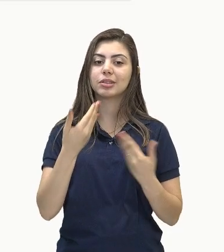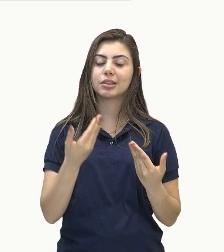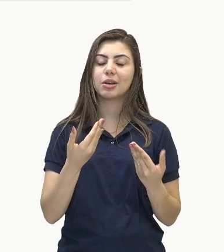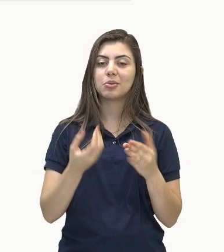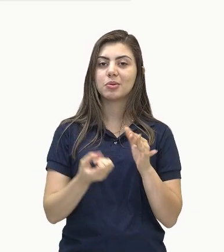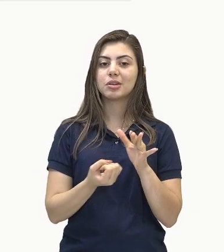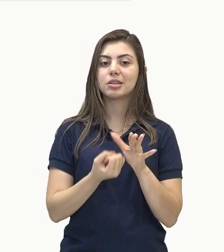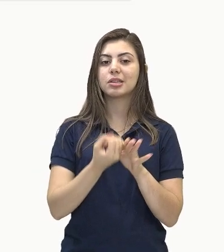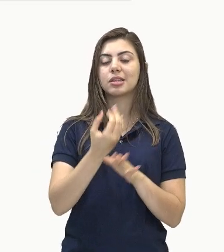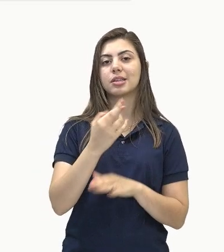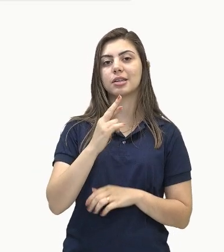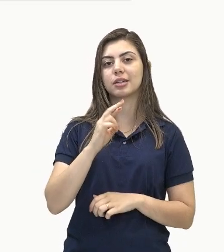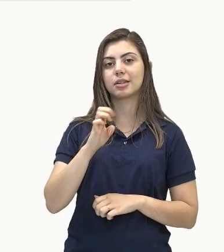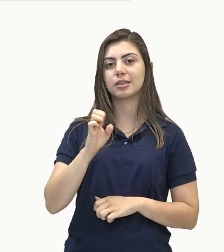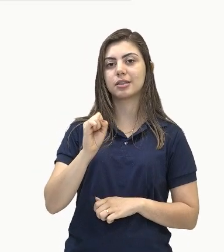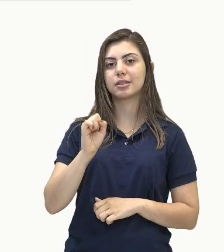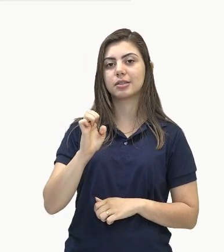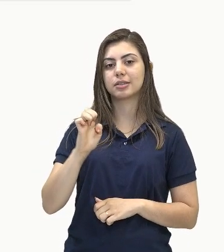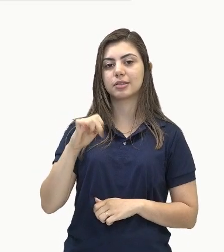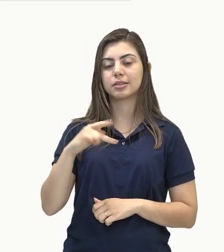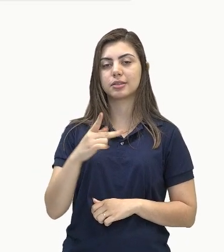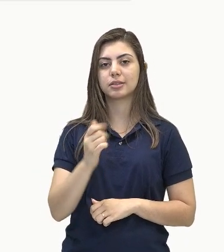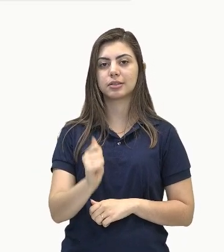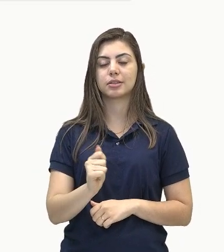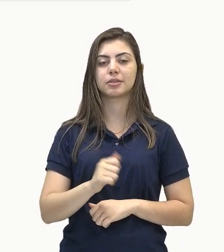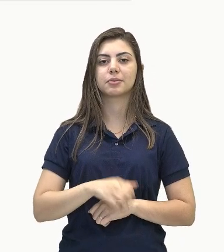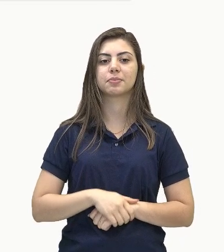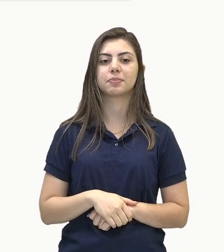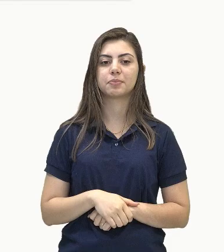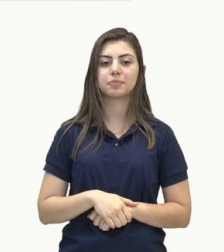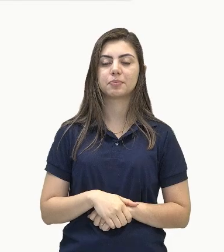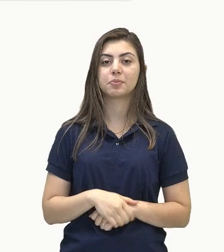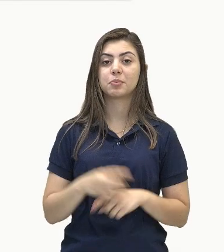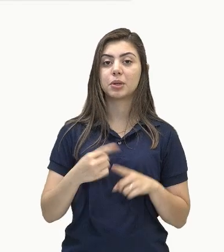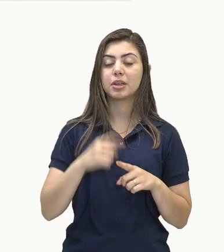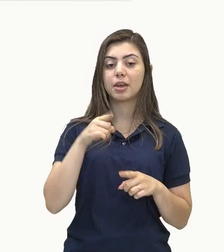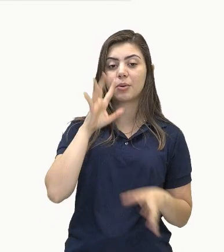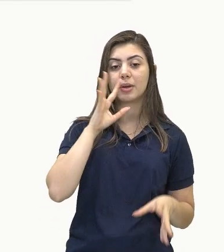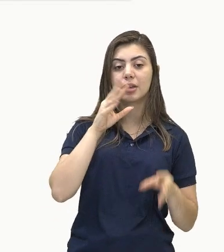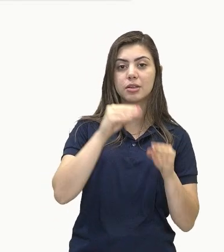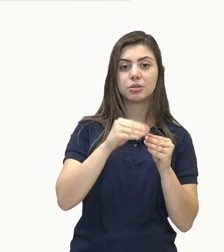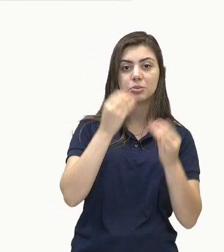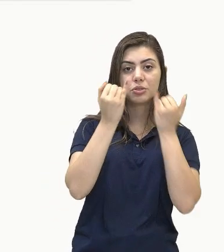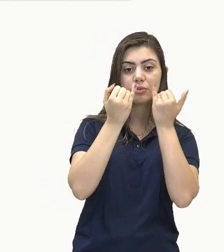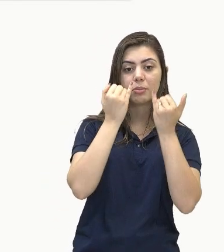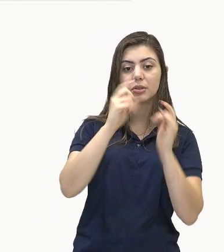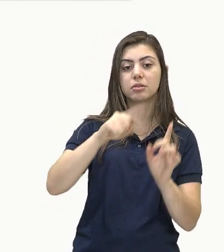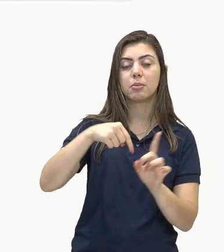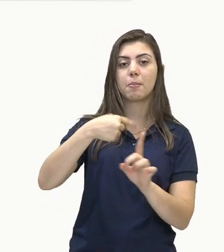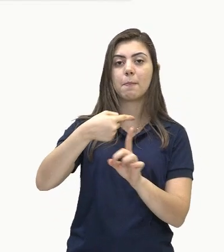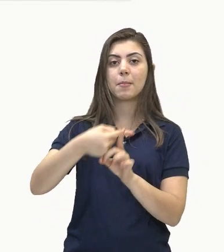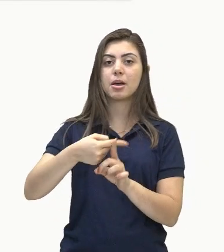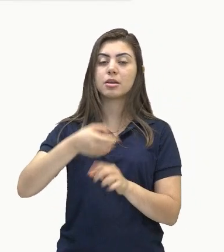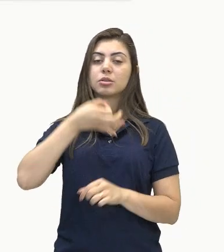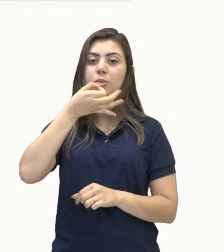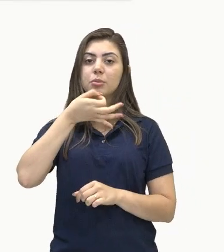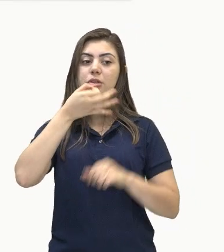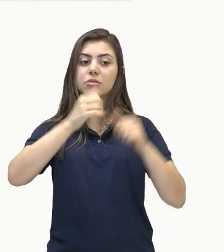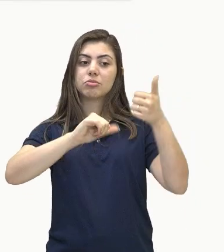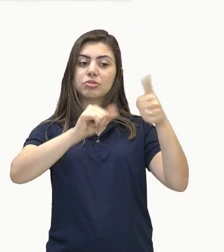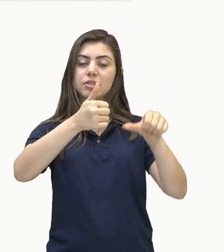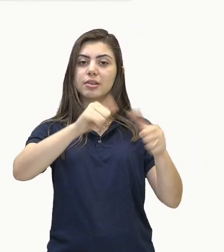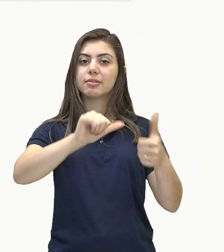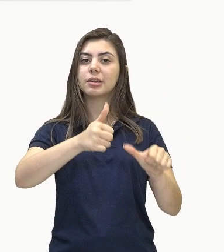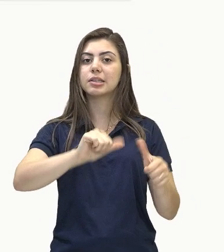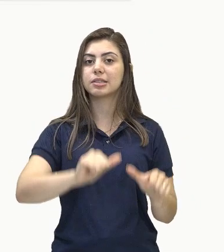resumo informativo e a avaliação crítica. Portanto, ela traz a informação e a opinião, a